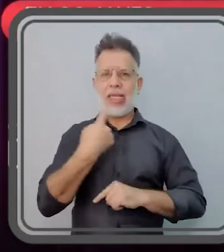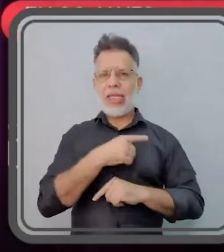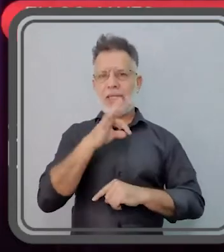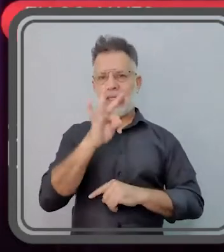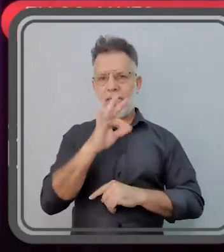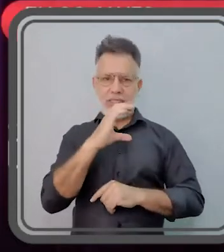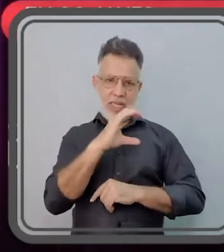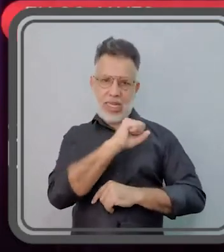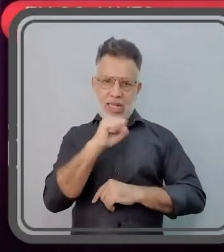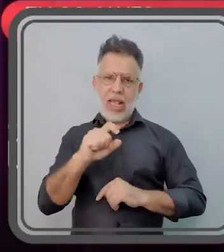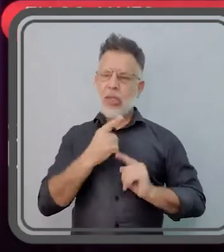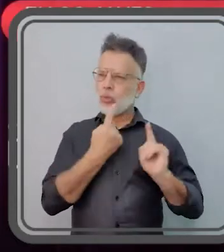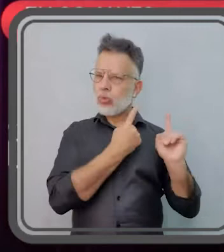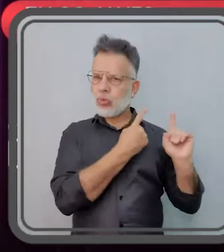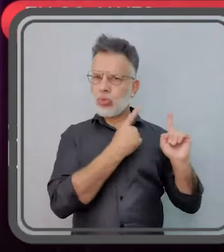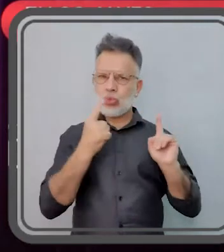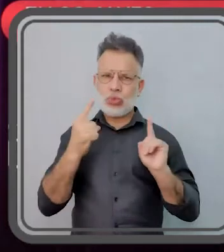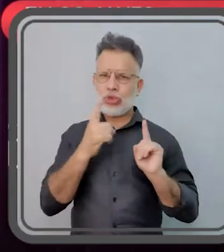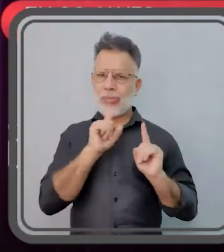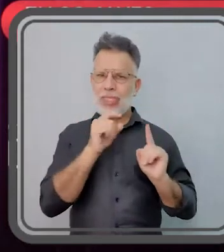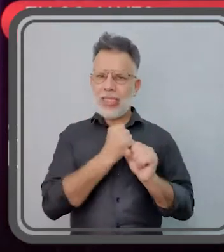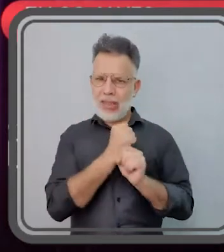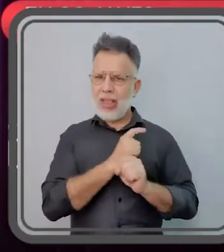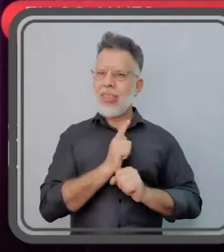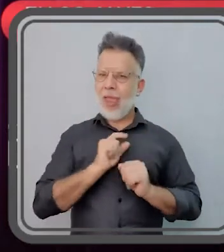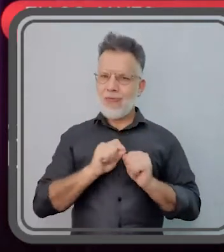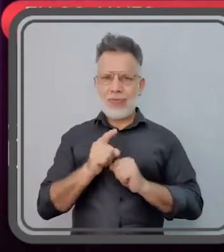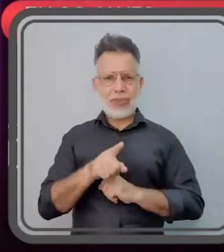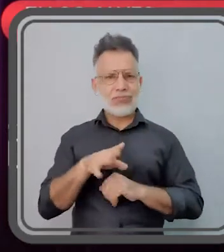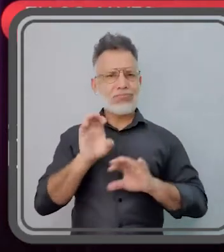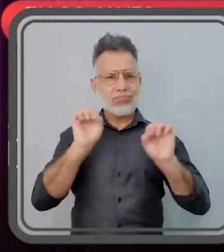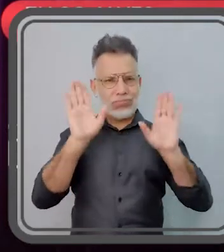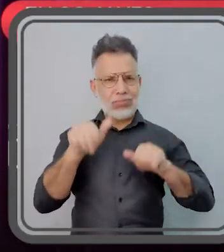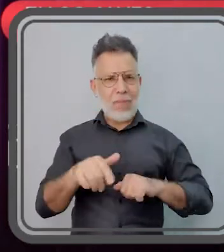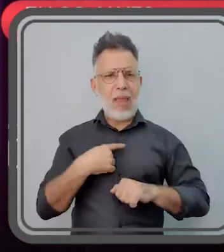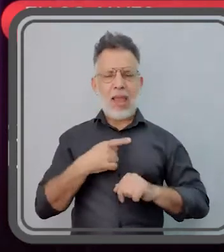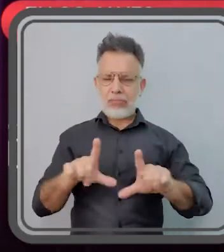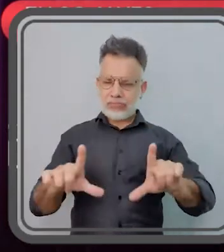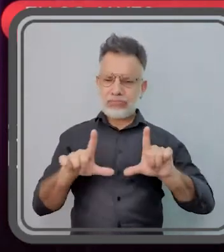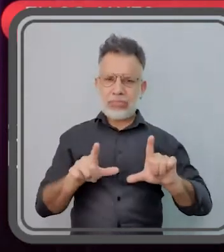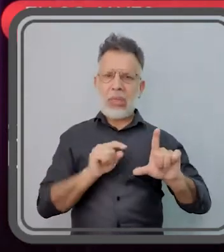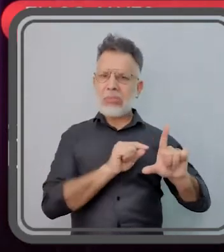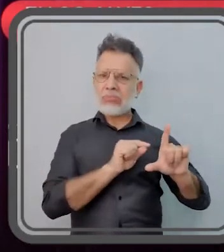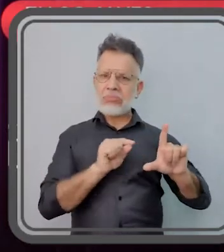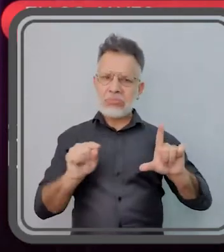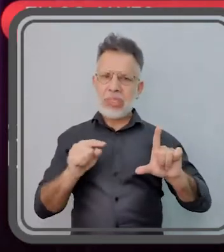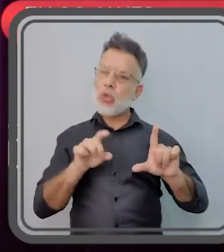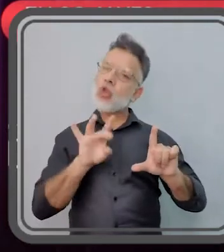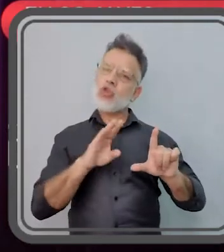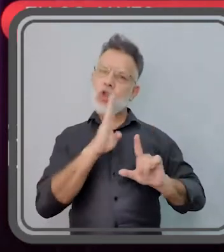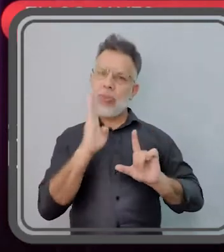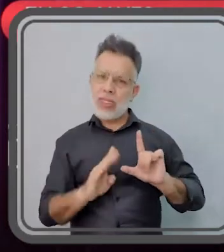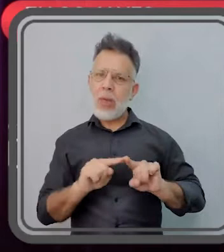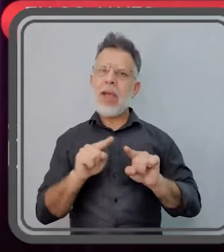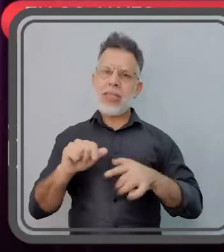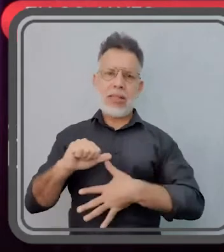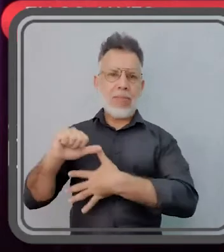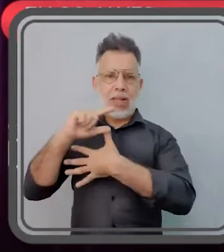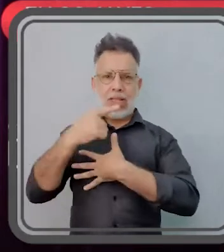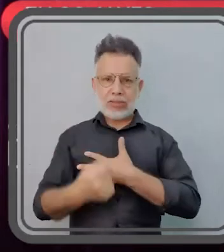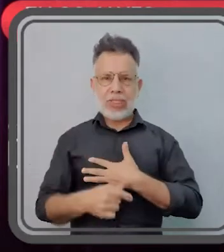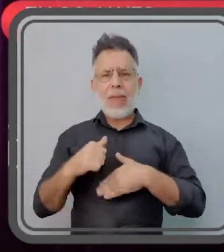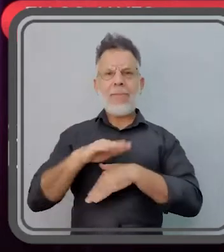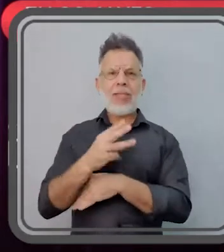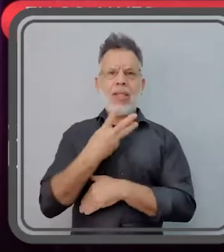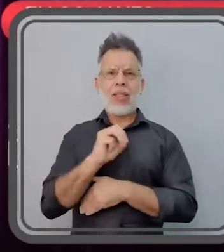consistente na última década, tranquilamente. A TCS vem sendo certificada como top employer não só no Brasil, na América Latina, como você falou, mas em